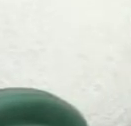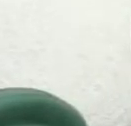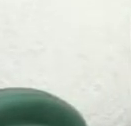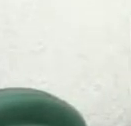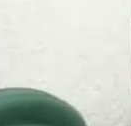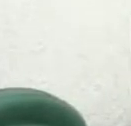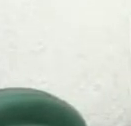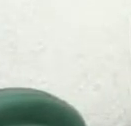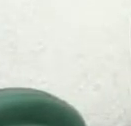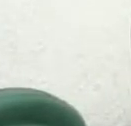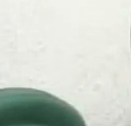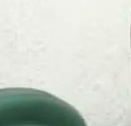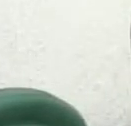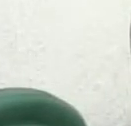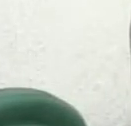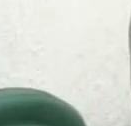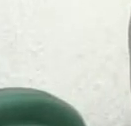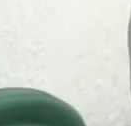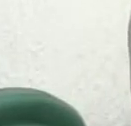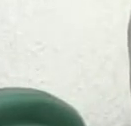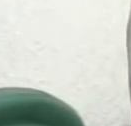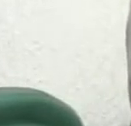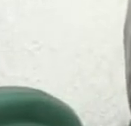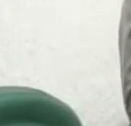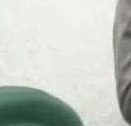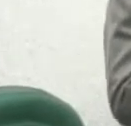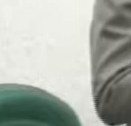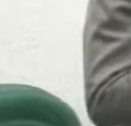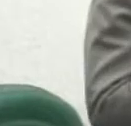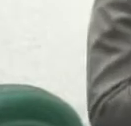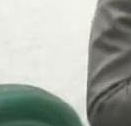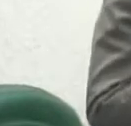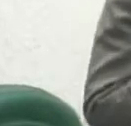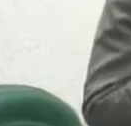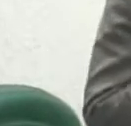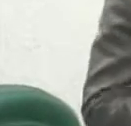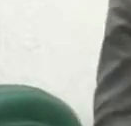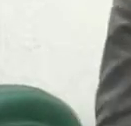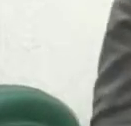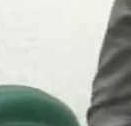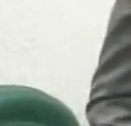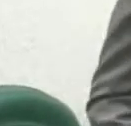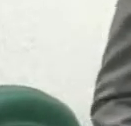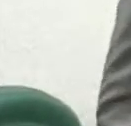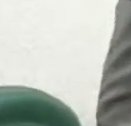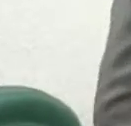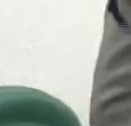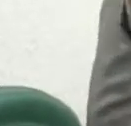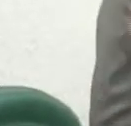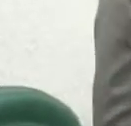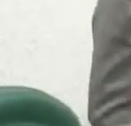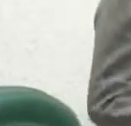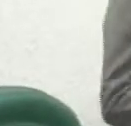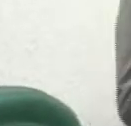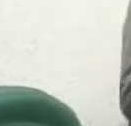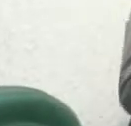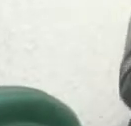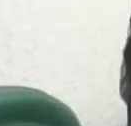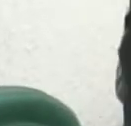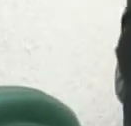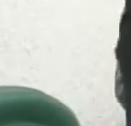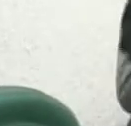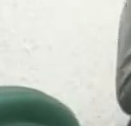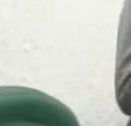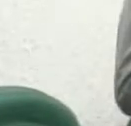tentar trabalhar mas até os nove anos tá comprovadamente é o período que você tem que trabalhar com a criança